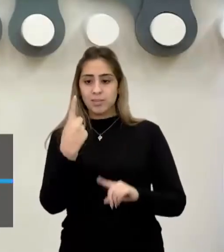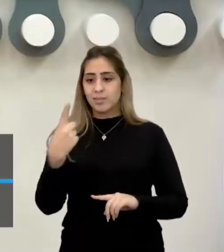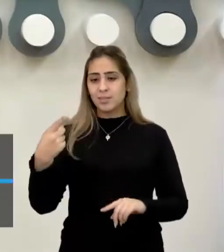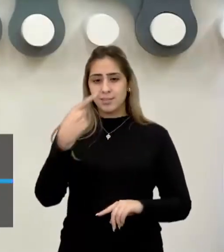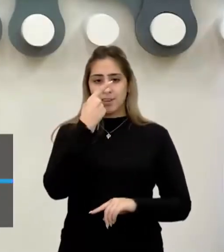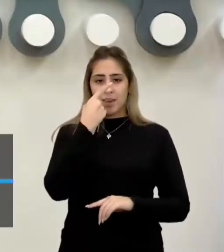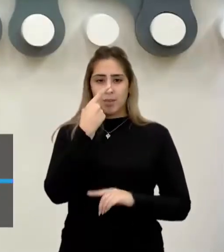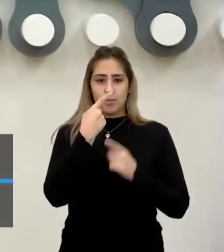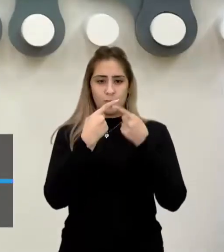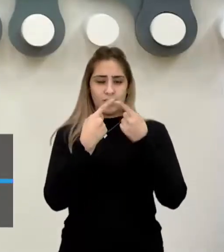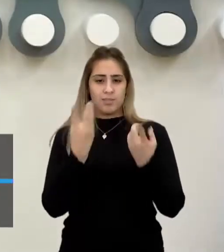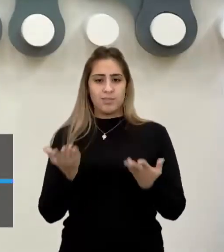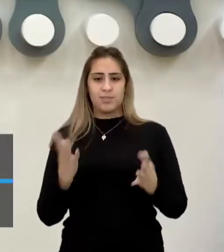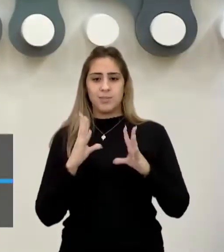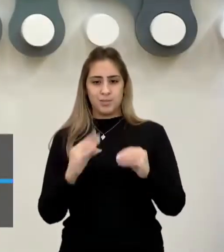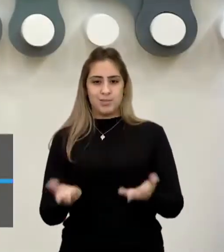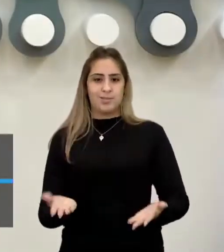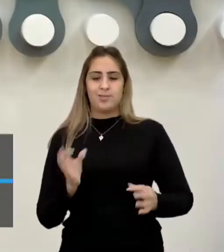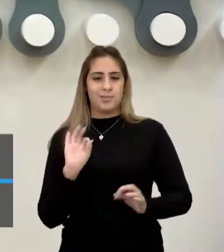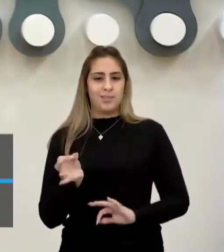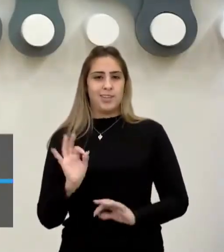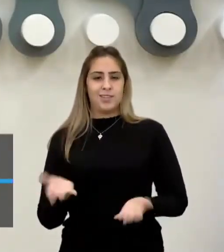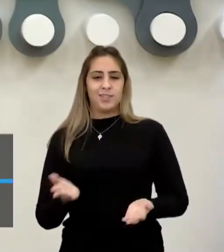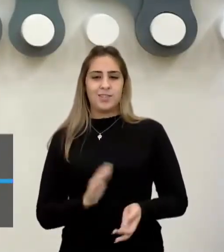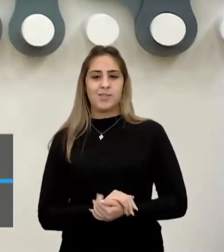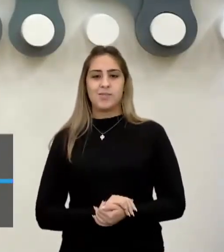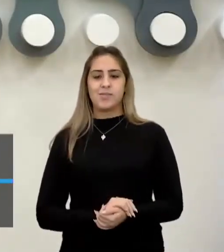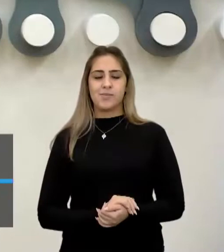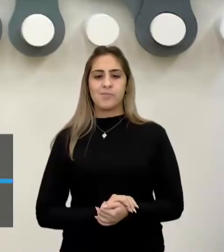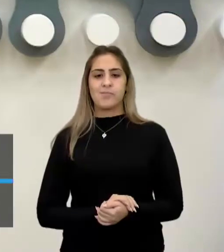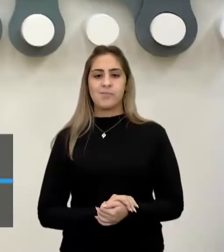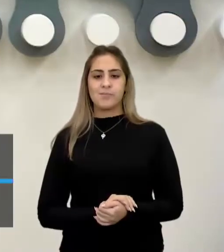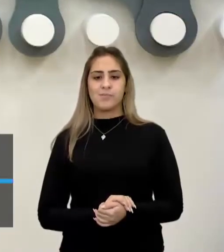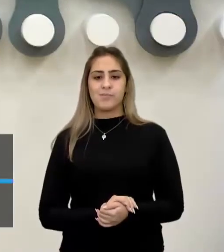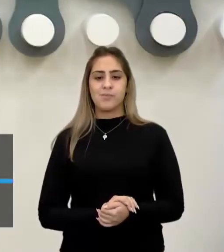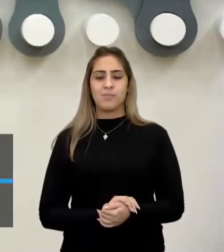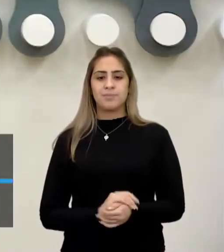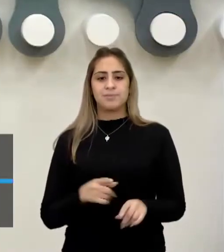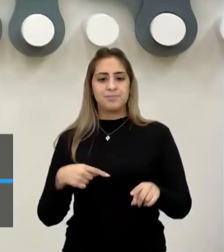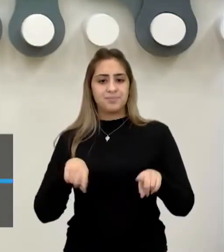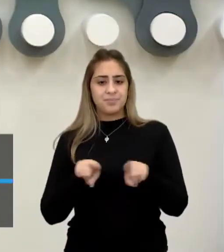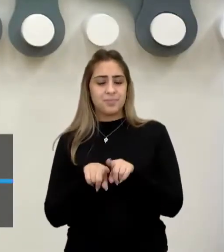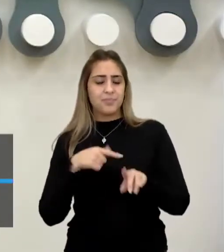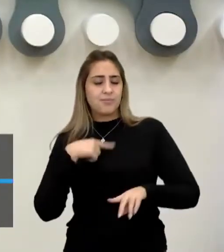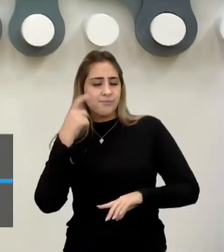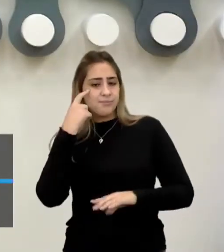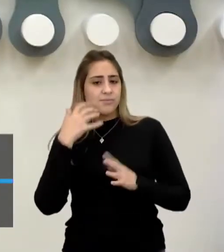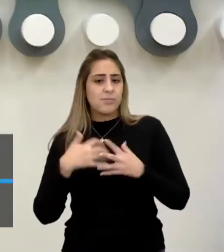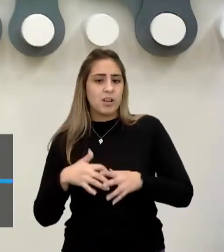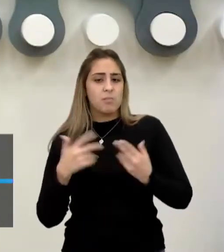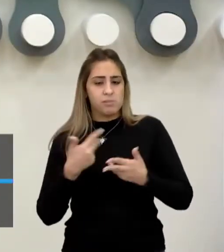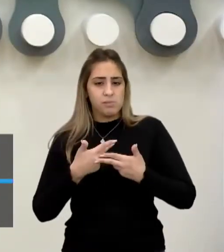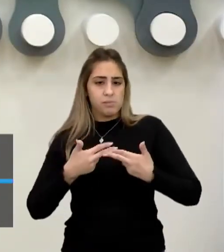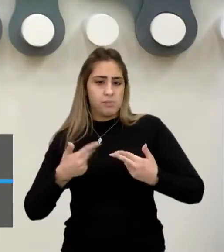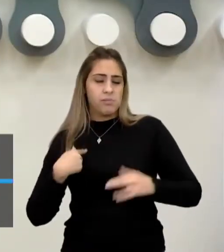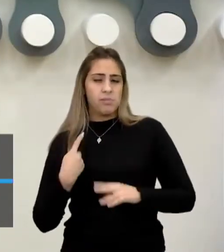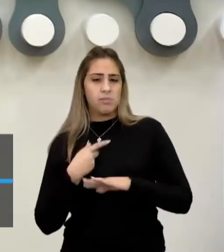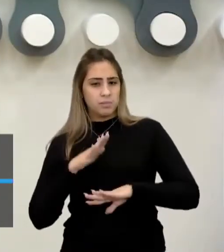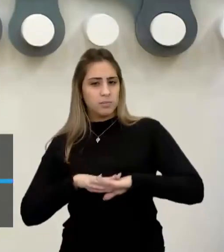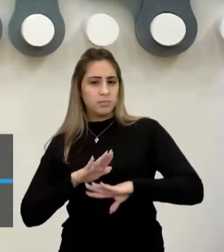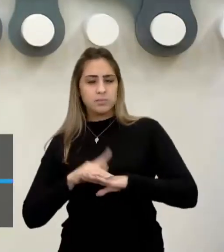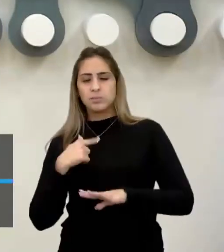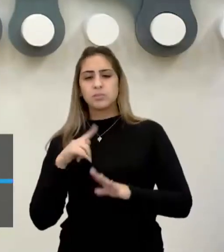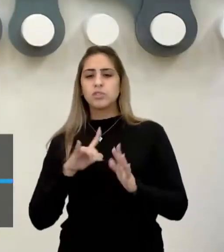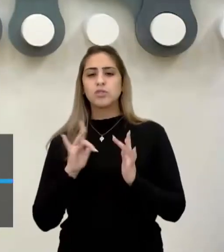frente de todas. Todas. Incrível, né? Mas relojoeiro, né? Eu penso assim em coisas que eu mesma não